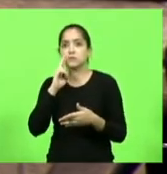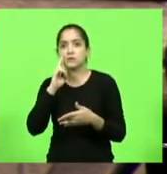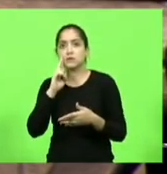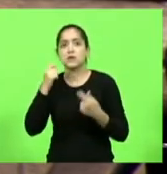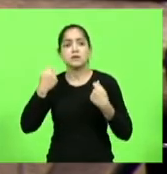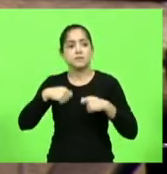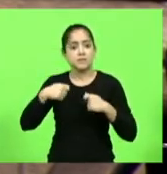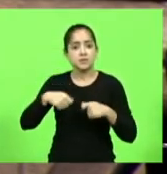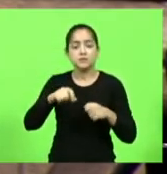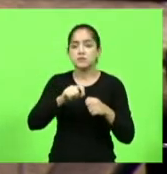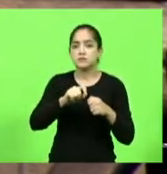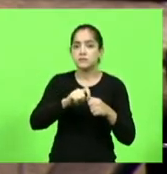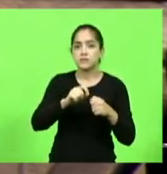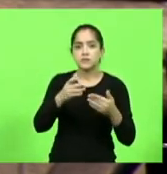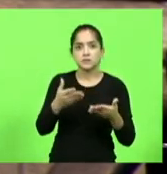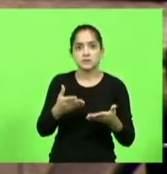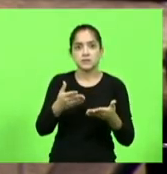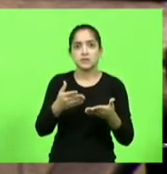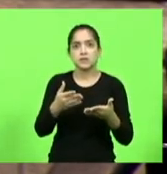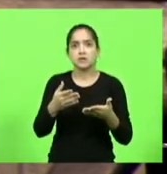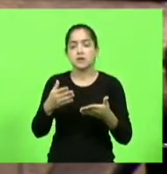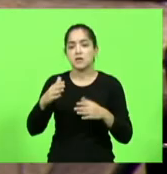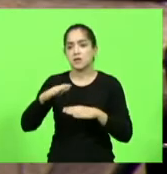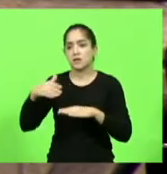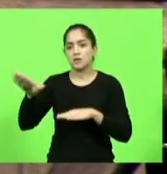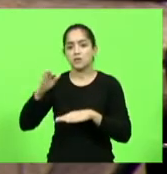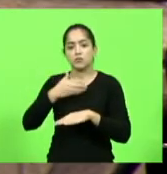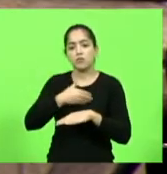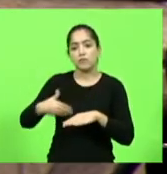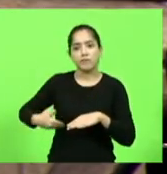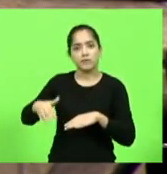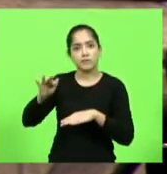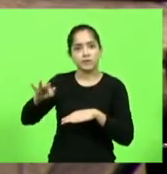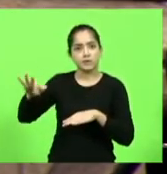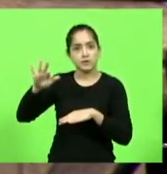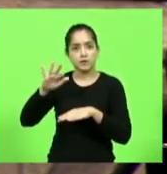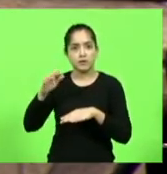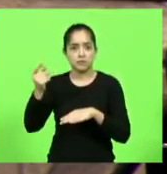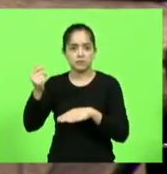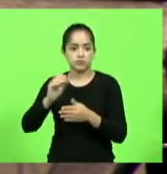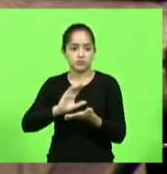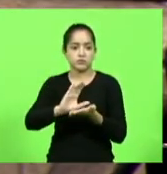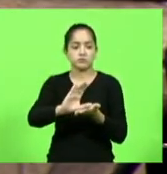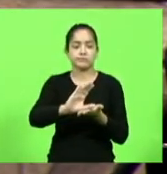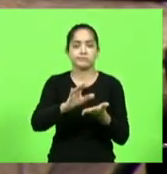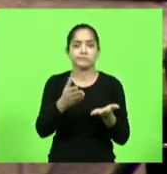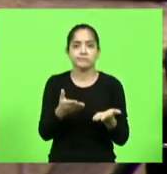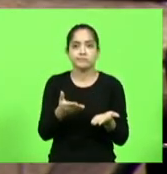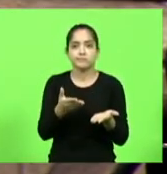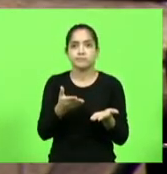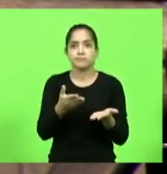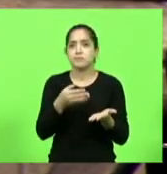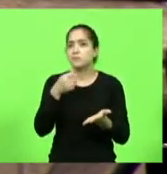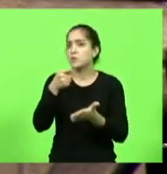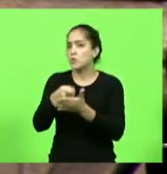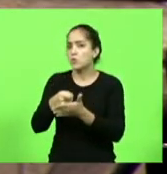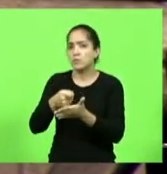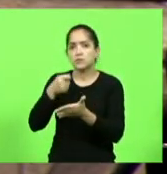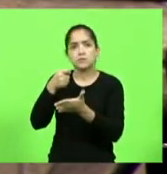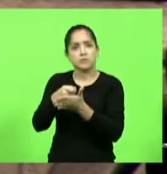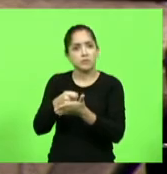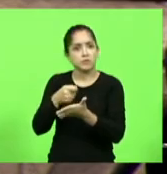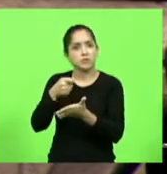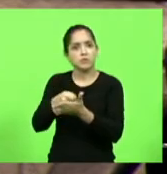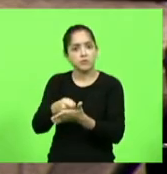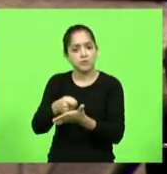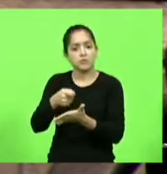fazer as nossas e o governo federal tem que colocar aqui. Nós sempre cobramos.